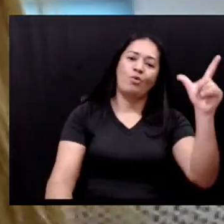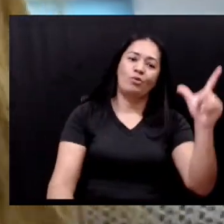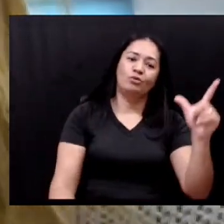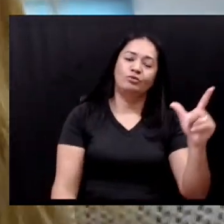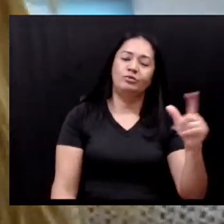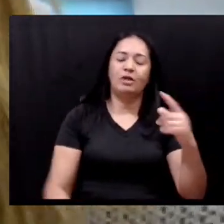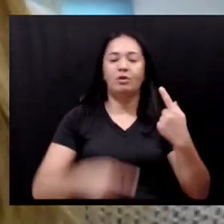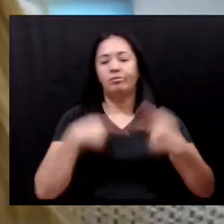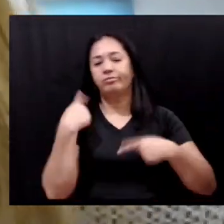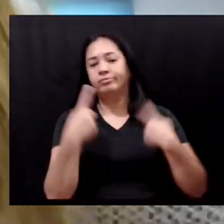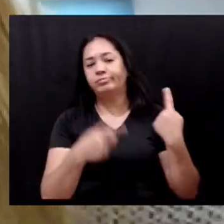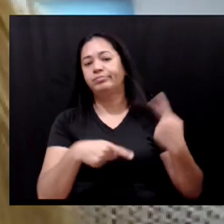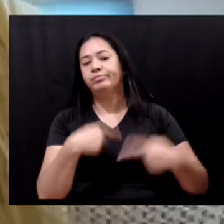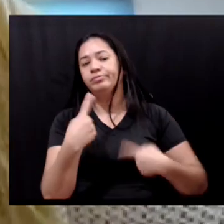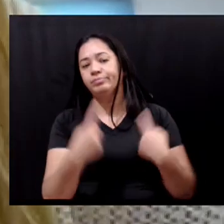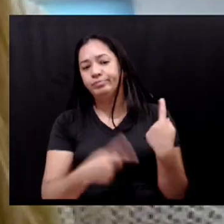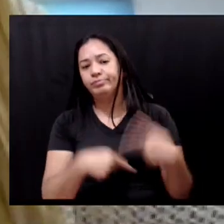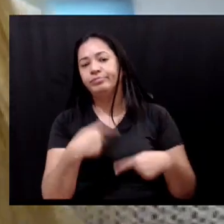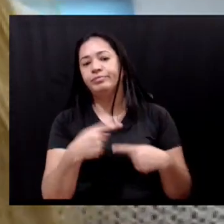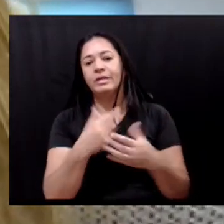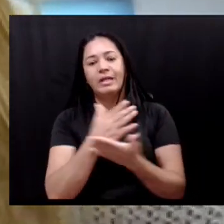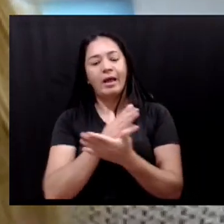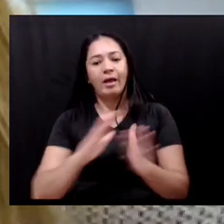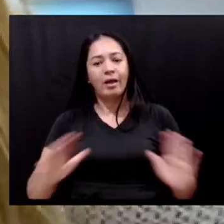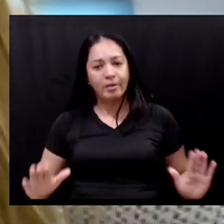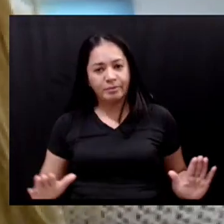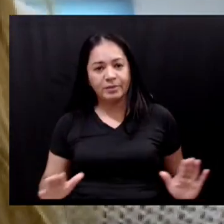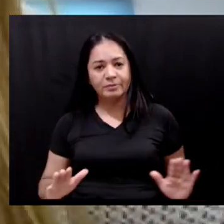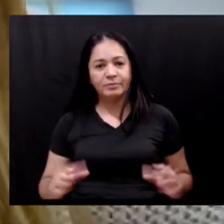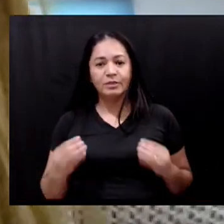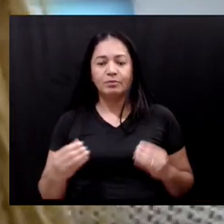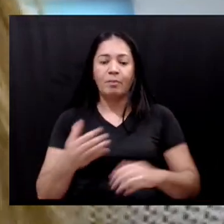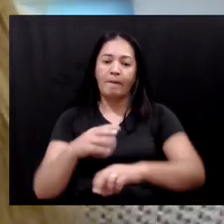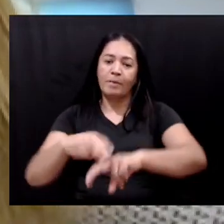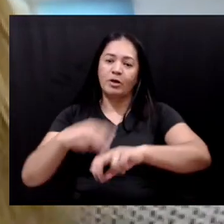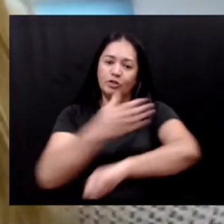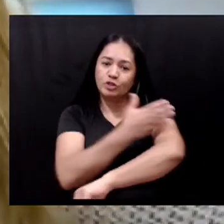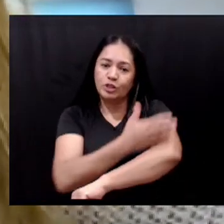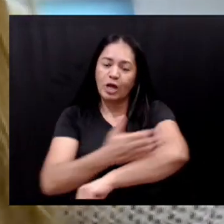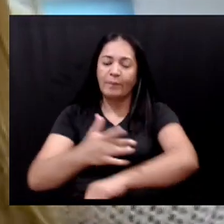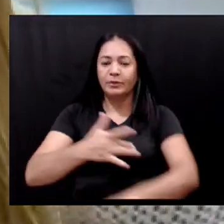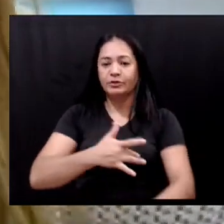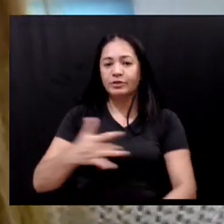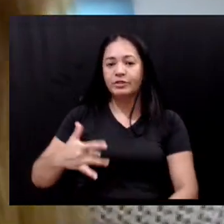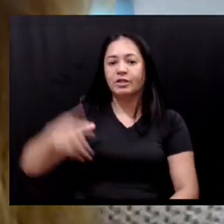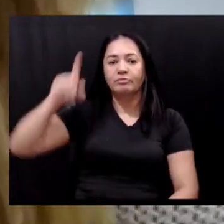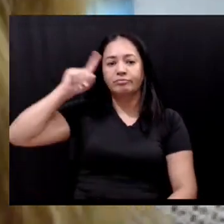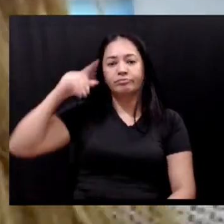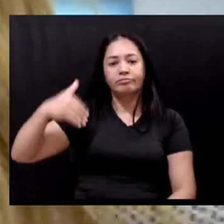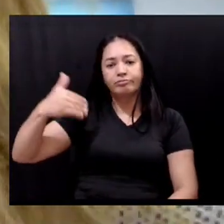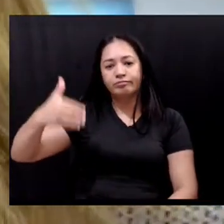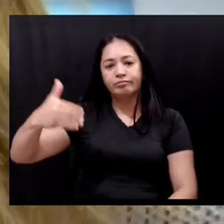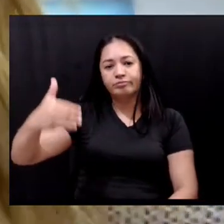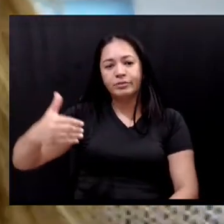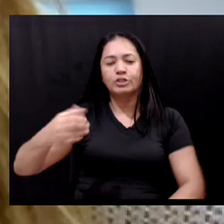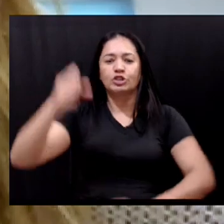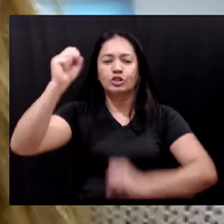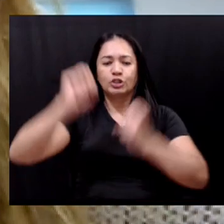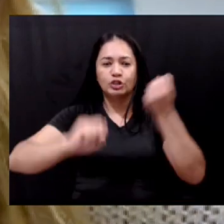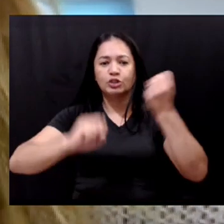sedentarismo, da má alimentação, através de hábitos mais saudáveis, de uma rotina de exercício, de uma rotina de